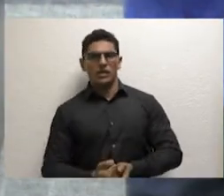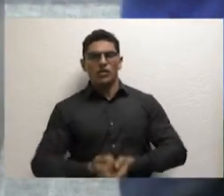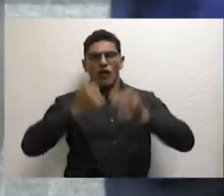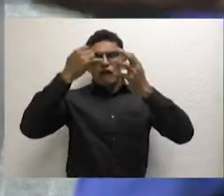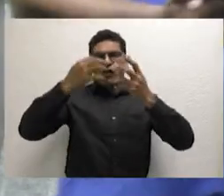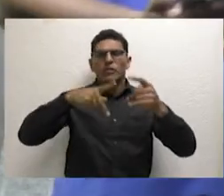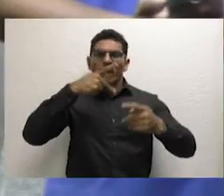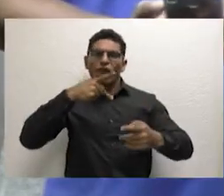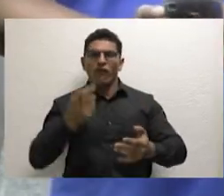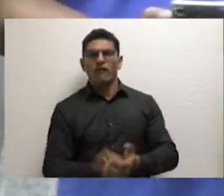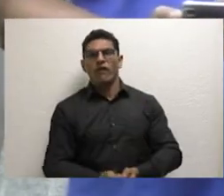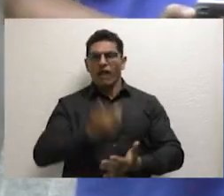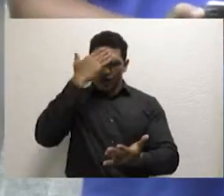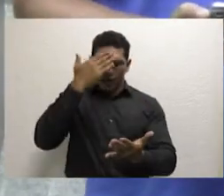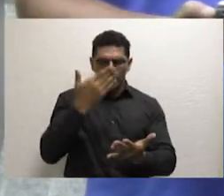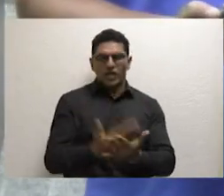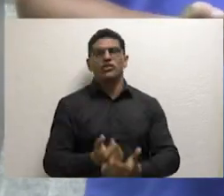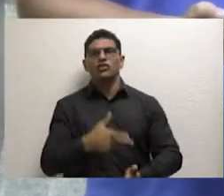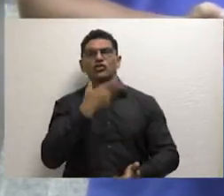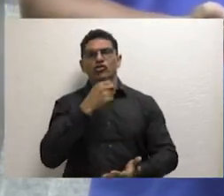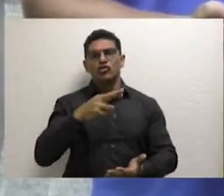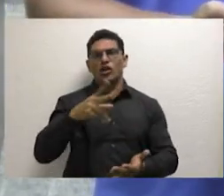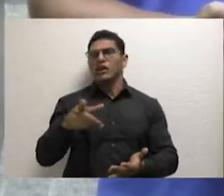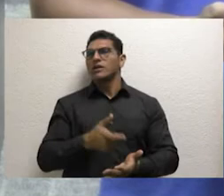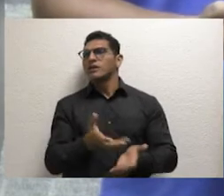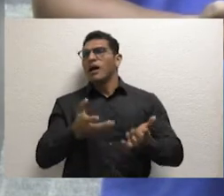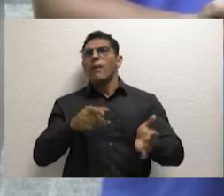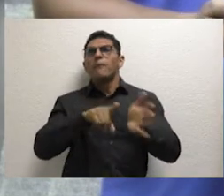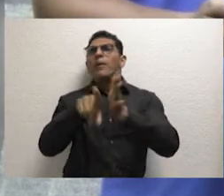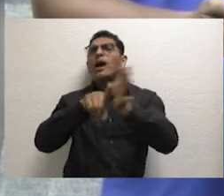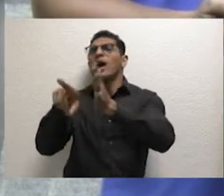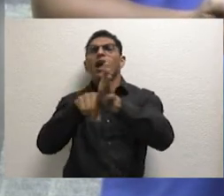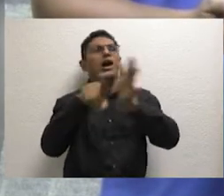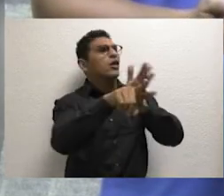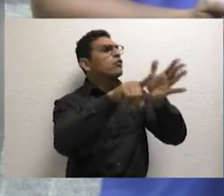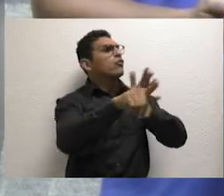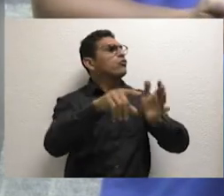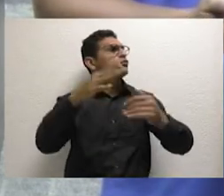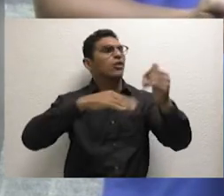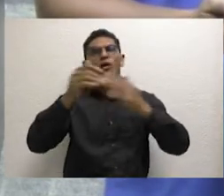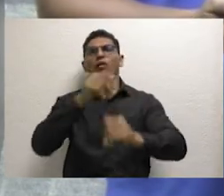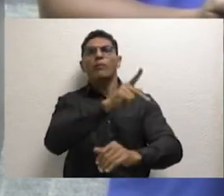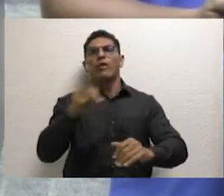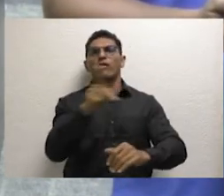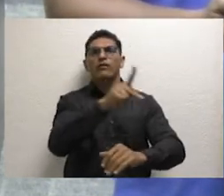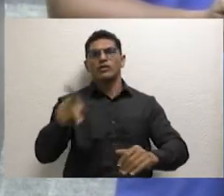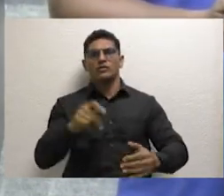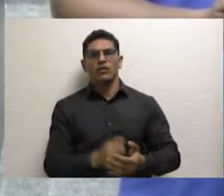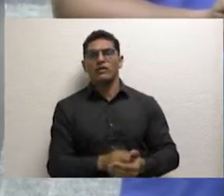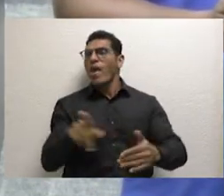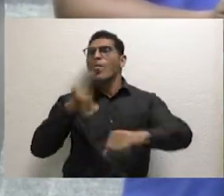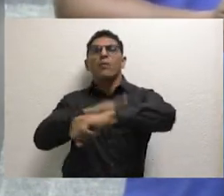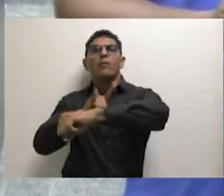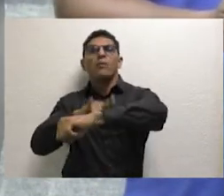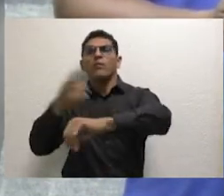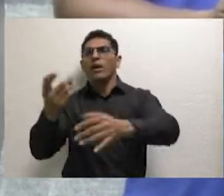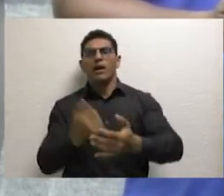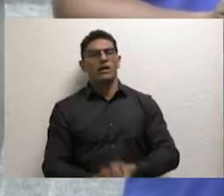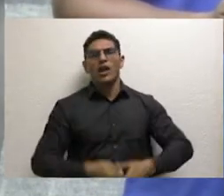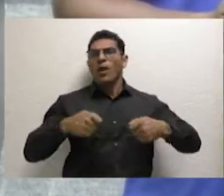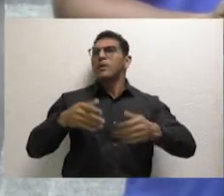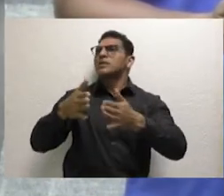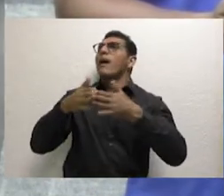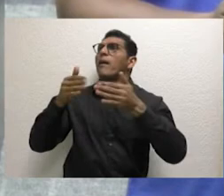uma coisa aqui e acredite se o senhor quiser pergunte aos funcionários da Seduc até para ir no banheiro tem que